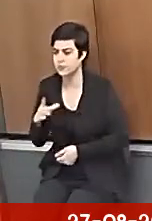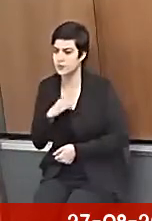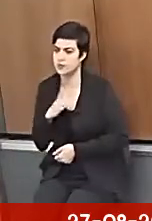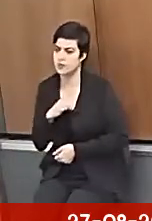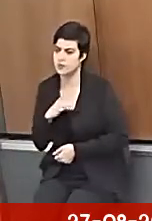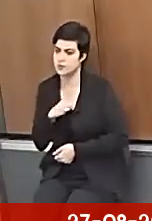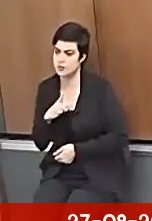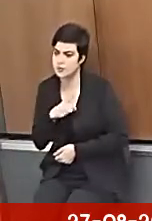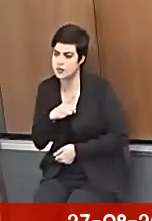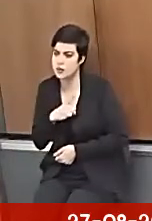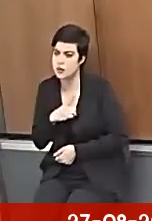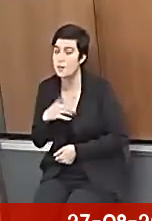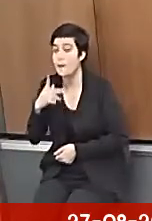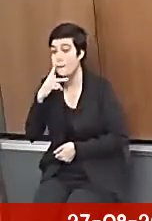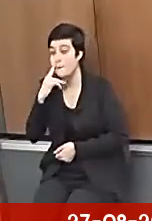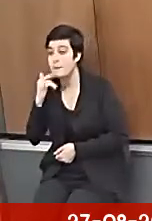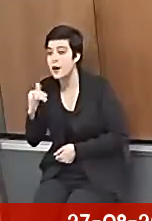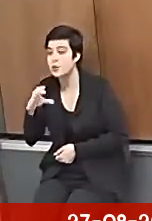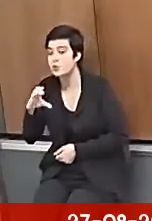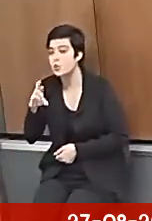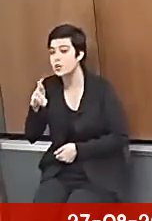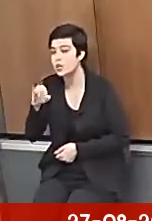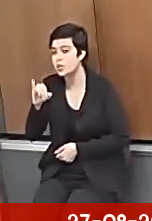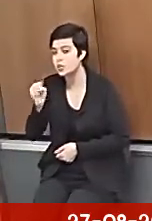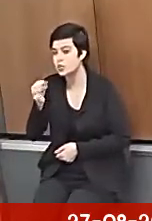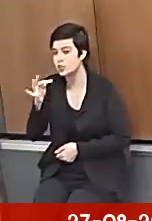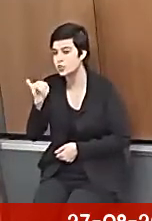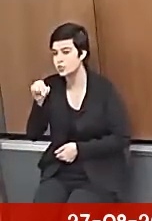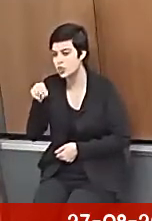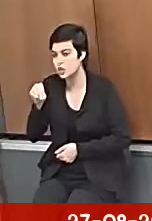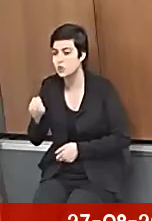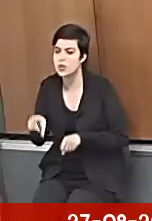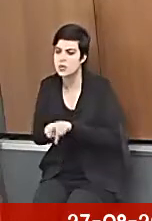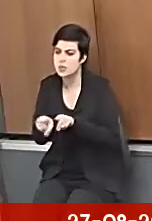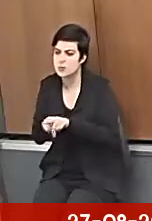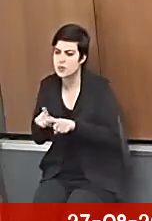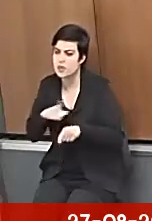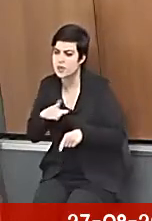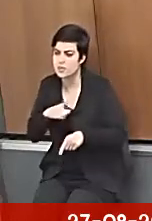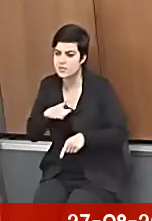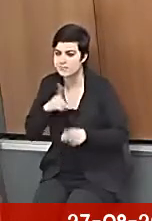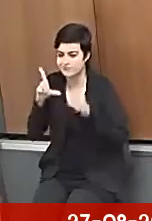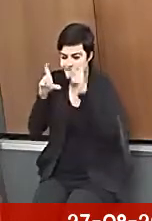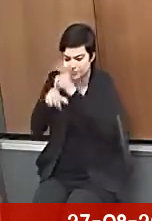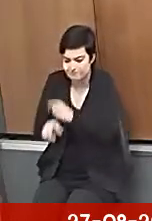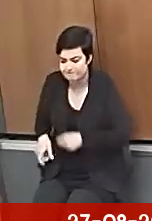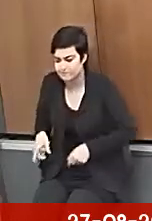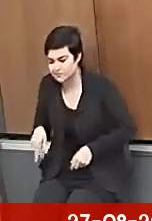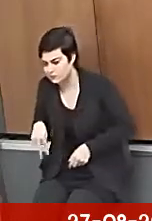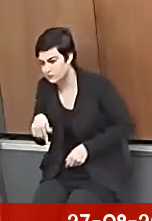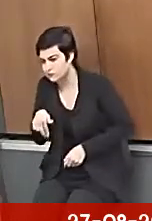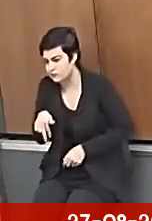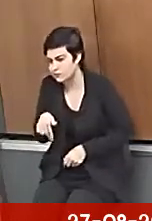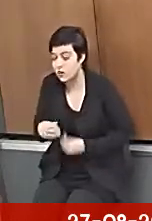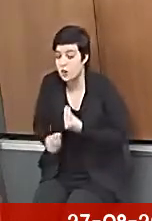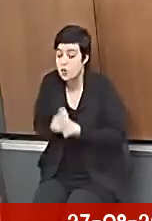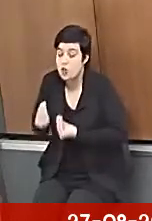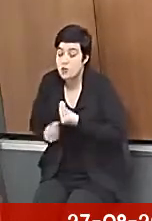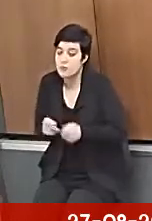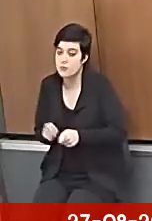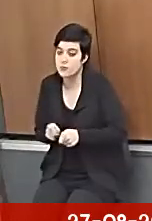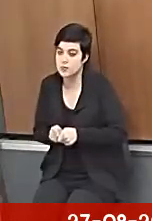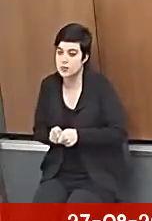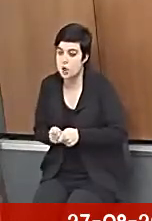o pai do cristiano também ele já tem uma mobilidade reduzida e aí como é que faça essas pessoas eu posso ter saúde